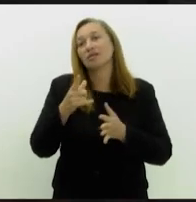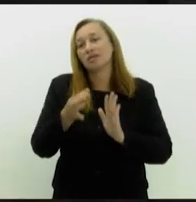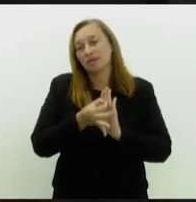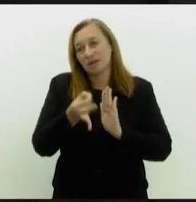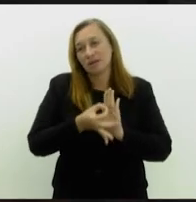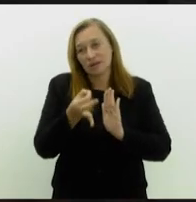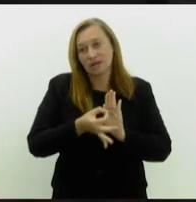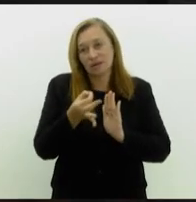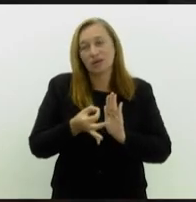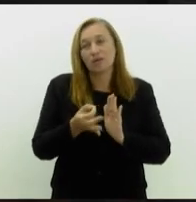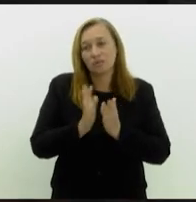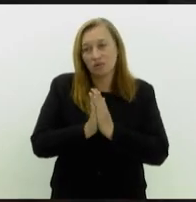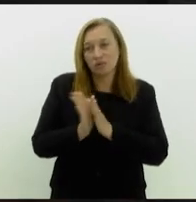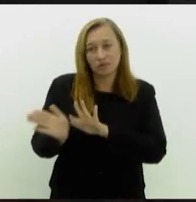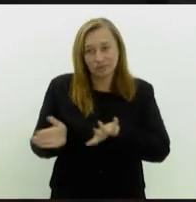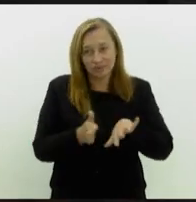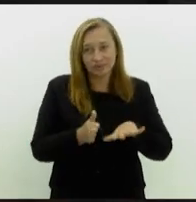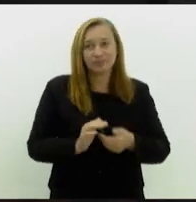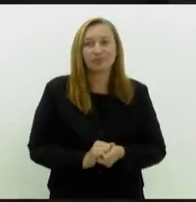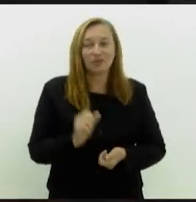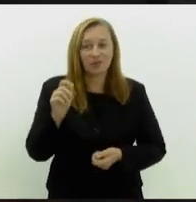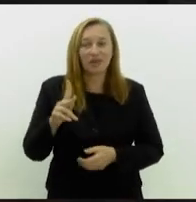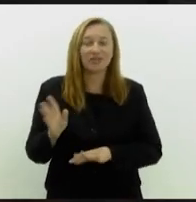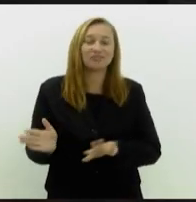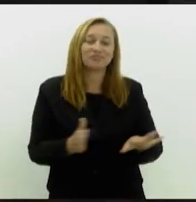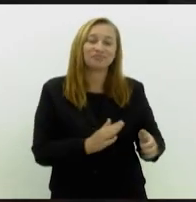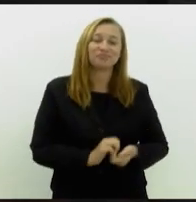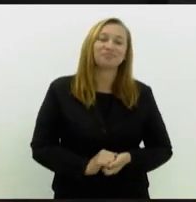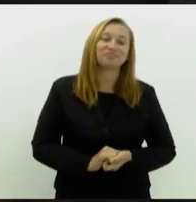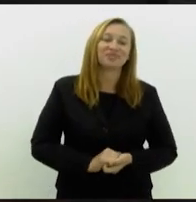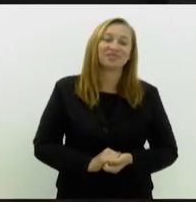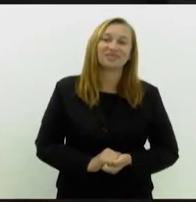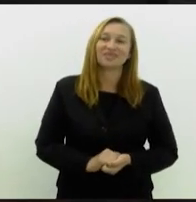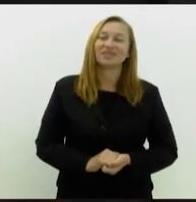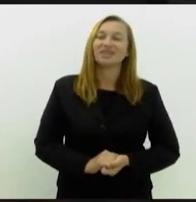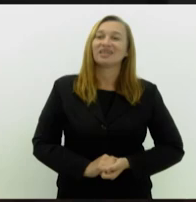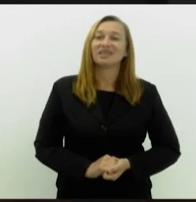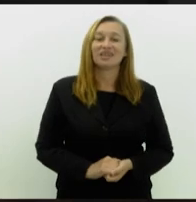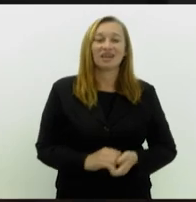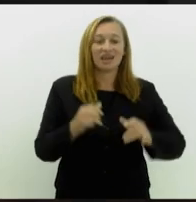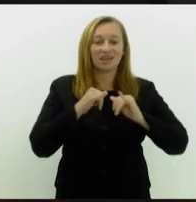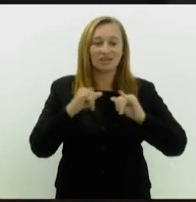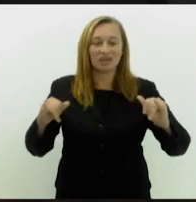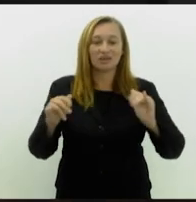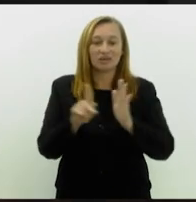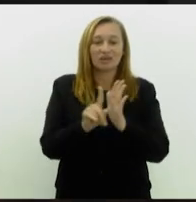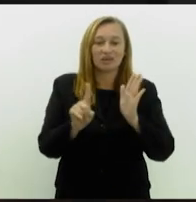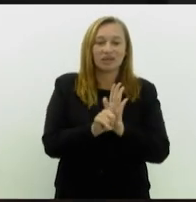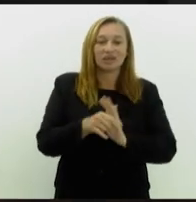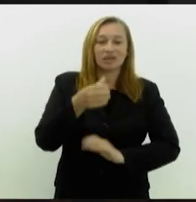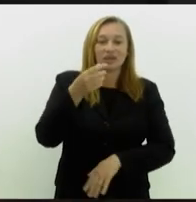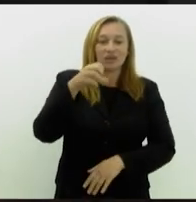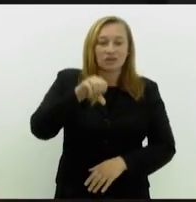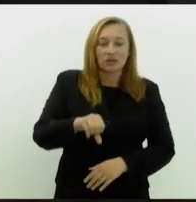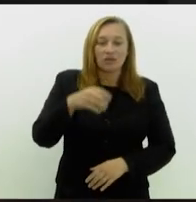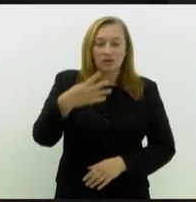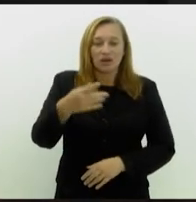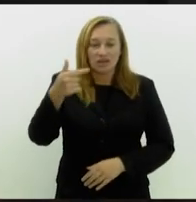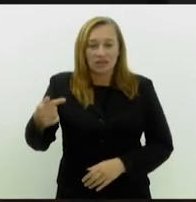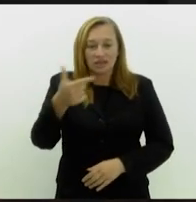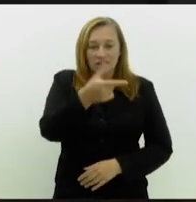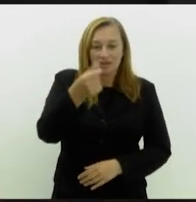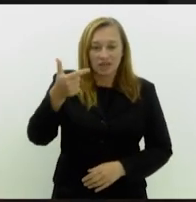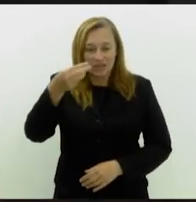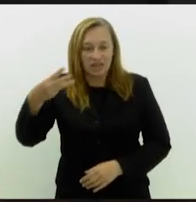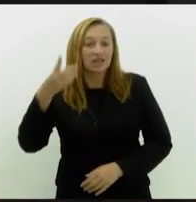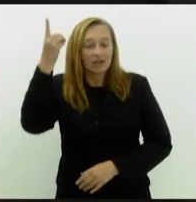não tenho parecerista ok Presidente já te dou pela ordem anuncio o projeto de lei número 947 de 23